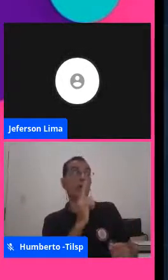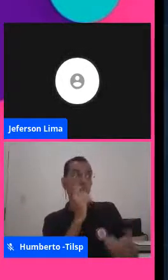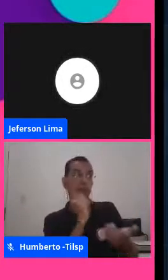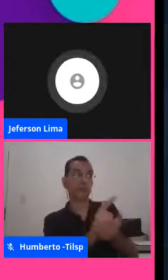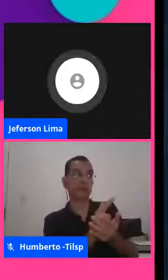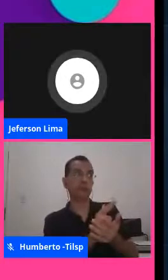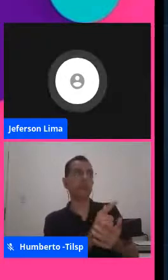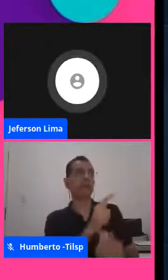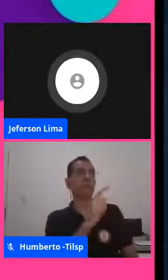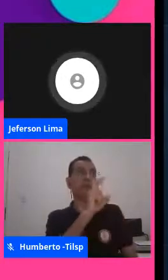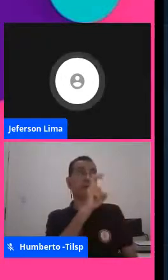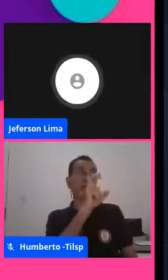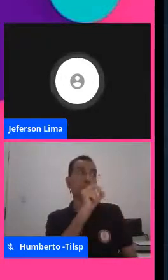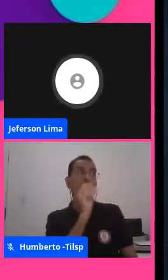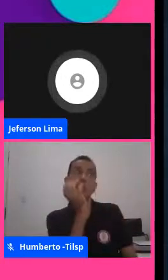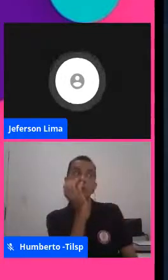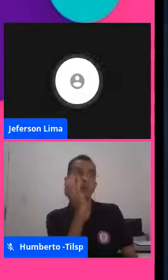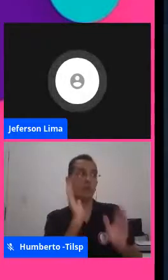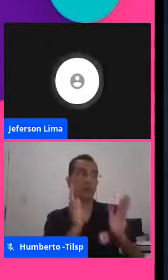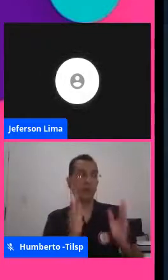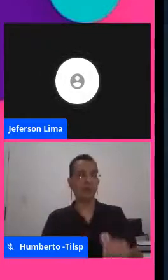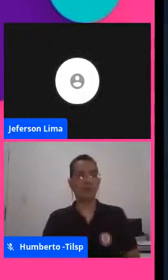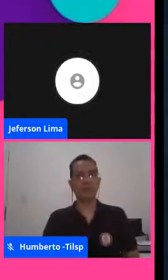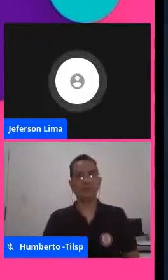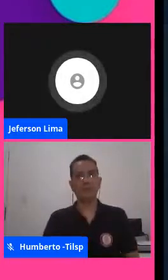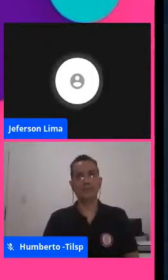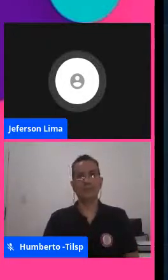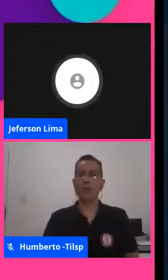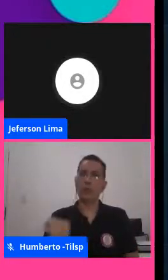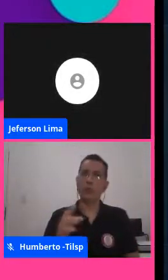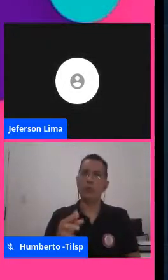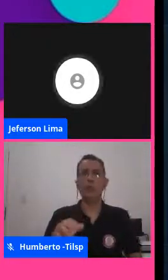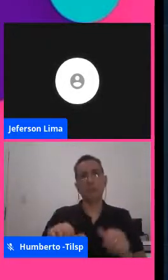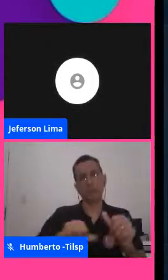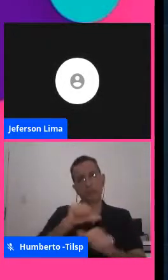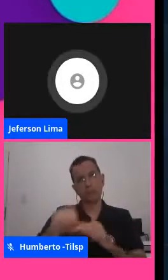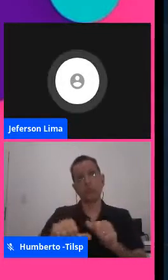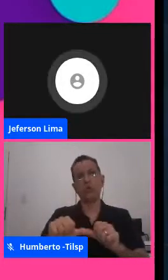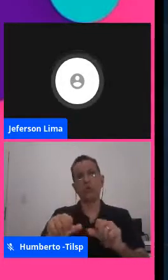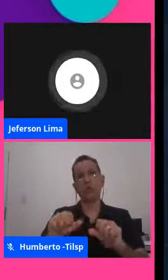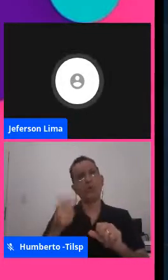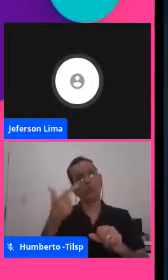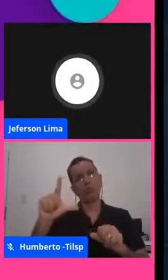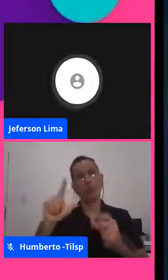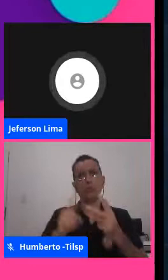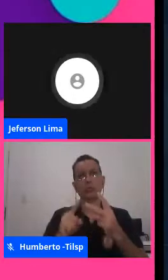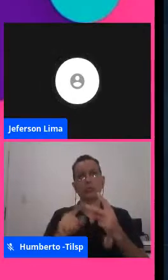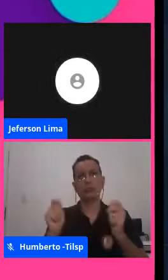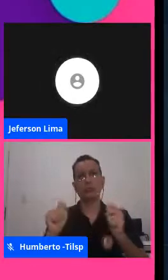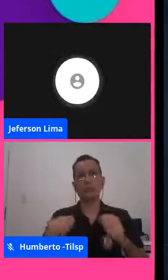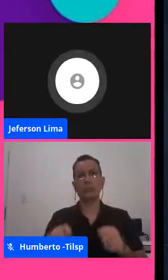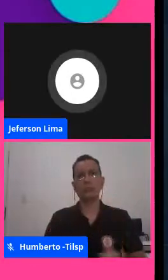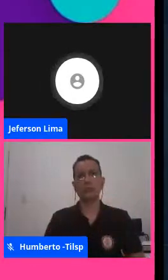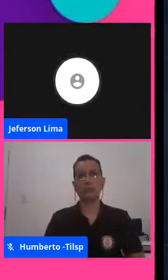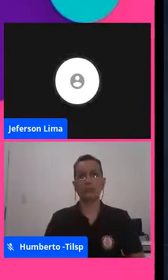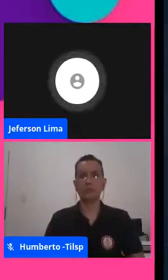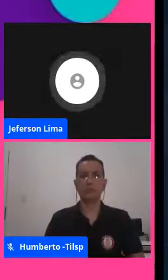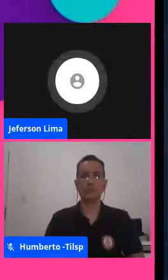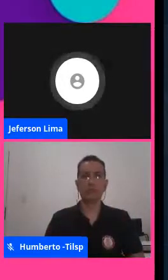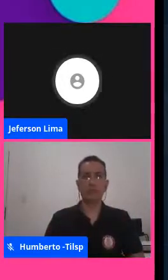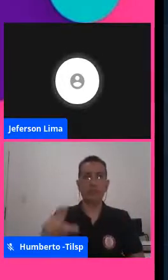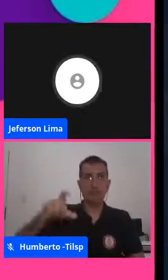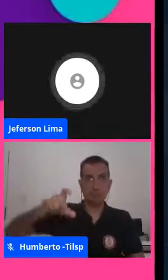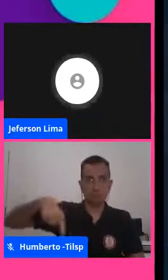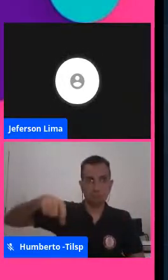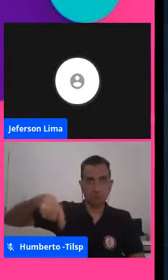recursos. Como também você pode fazer o seguinte, que é o que eu tenho costumado fazer aqui. Você, ao invés de utilizar seu cartão de crédito total, você pode